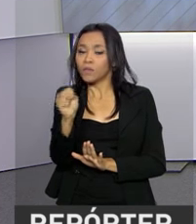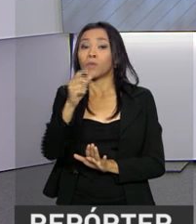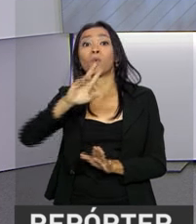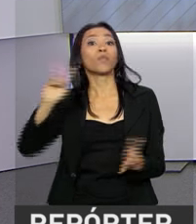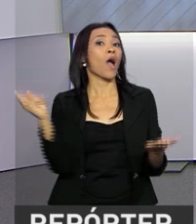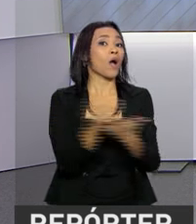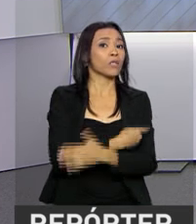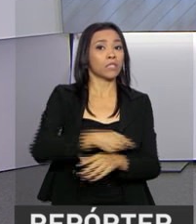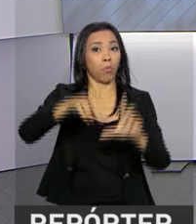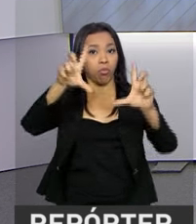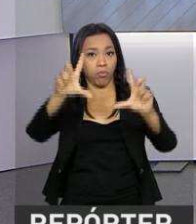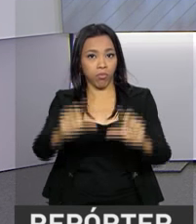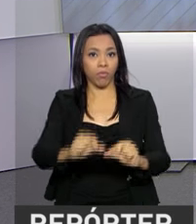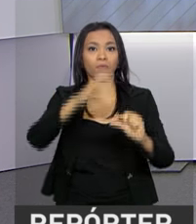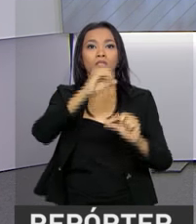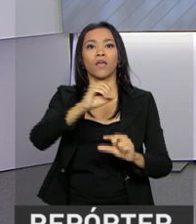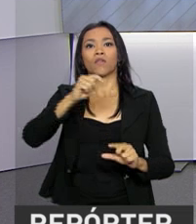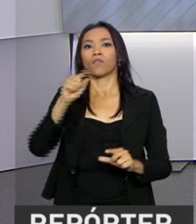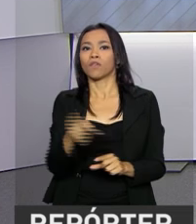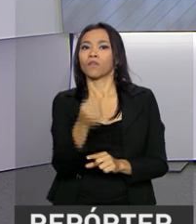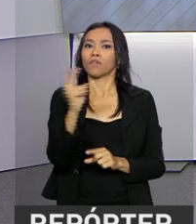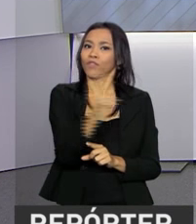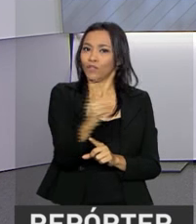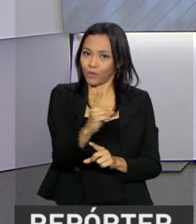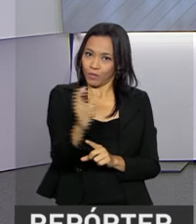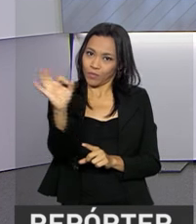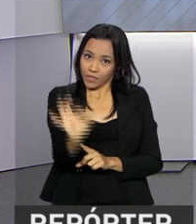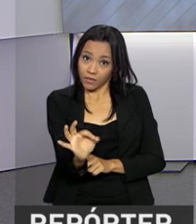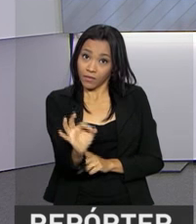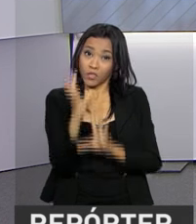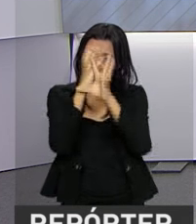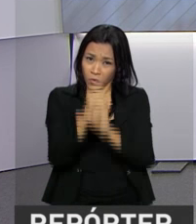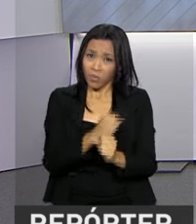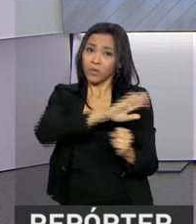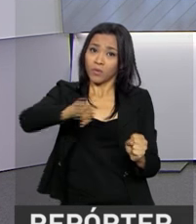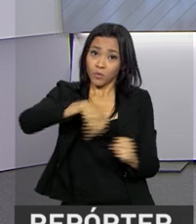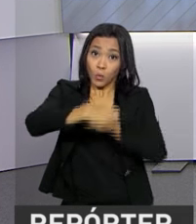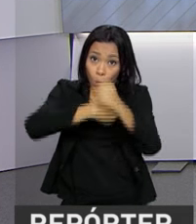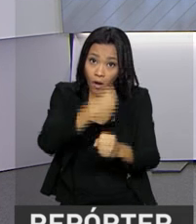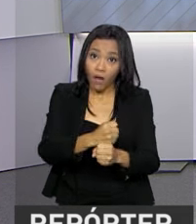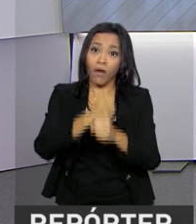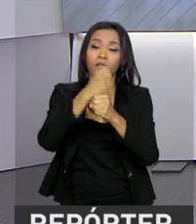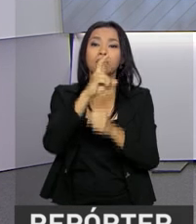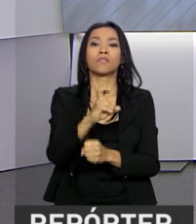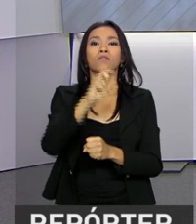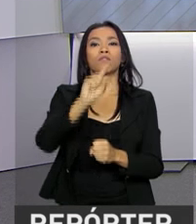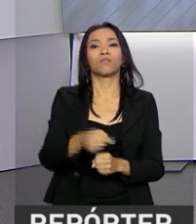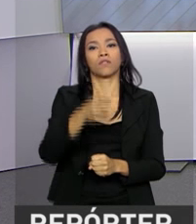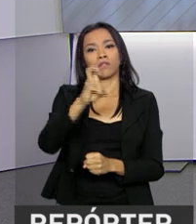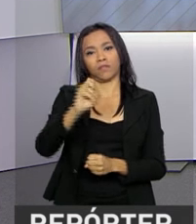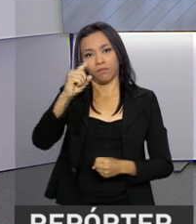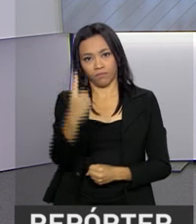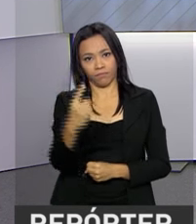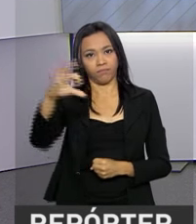deflação de 0,22%. No acumulado do ano, a inflação soma agora